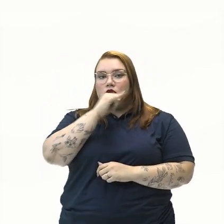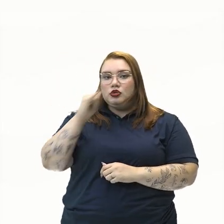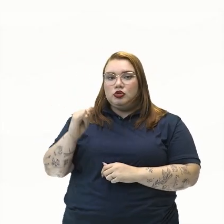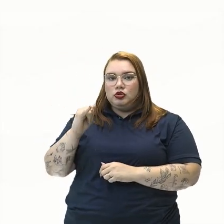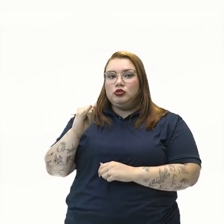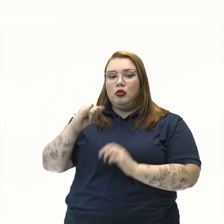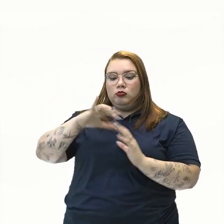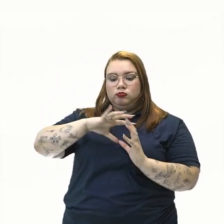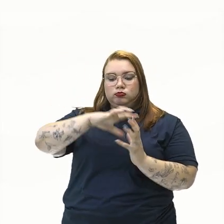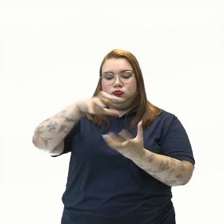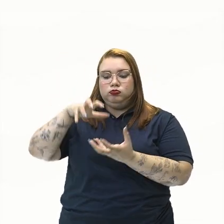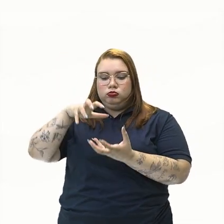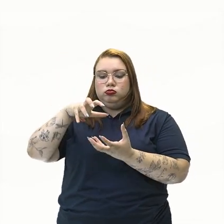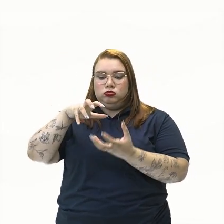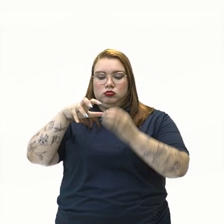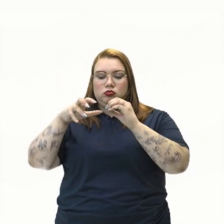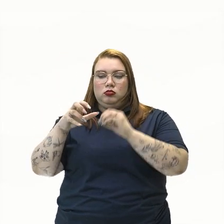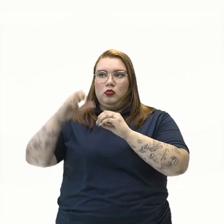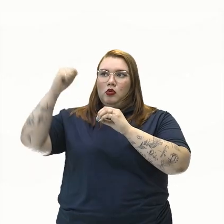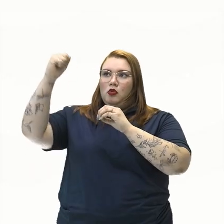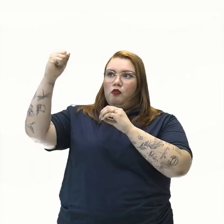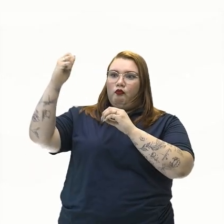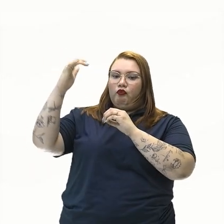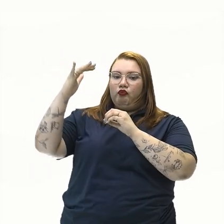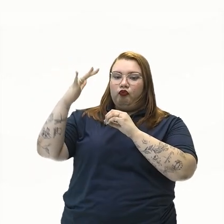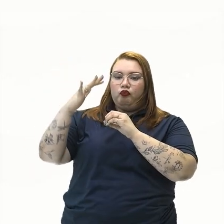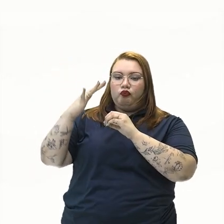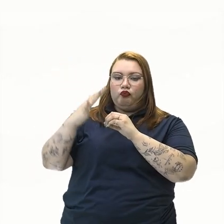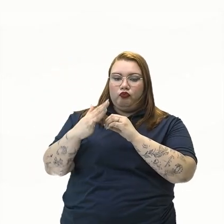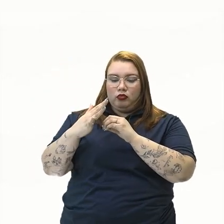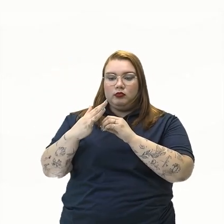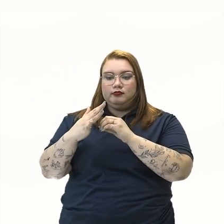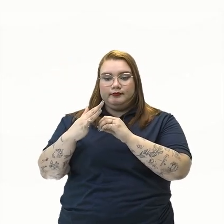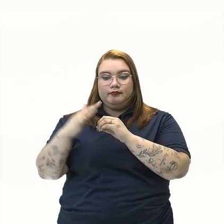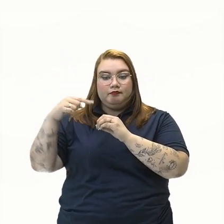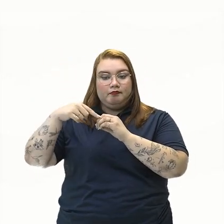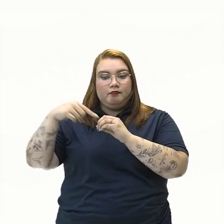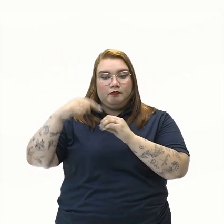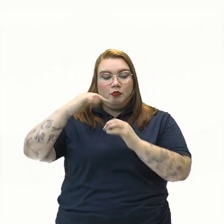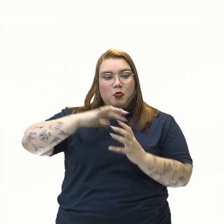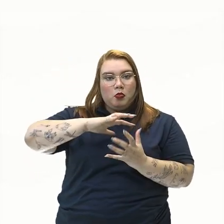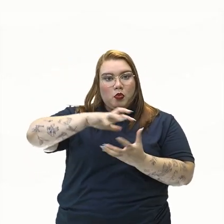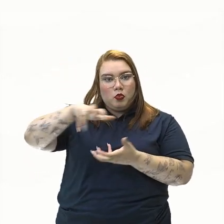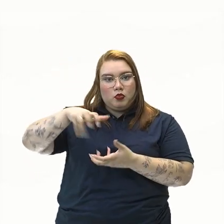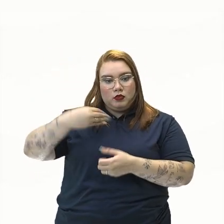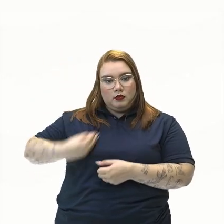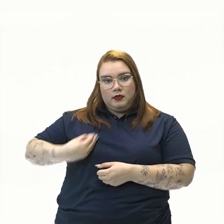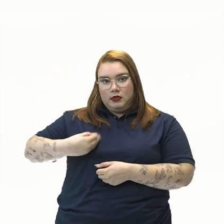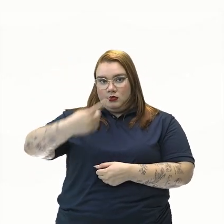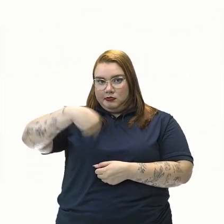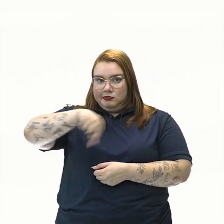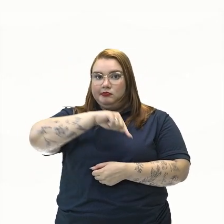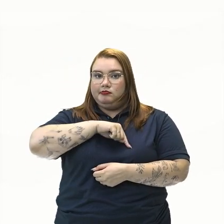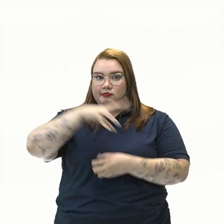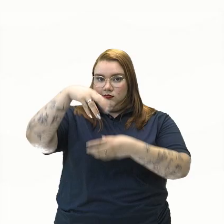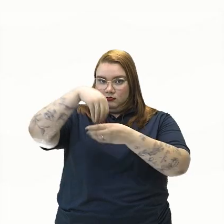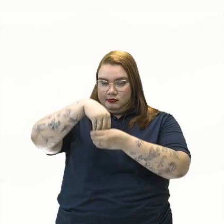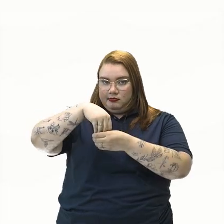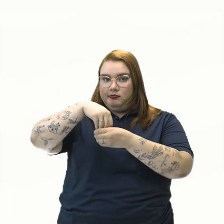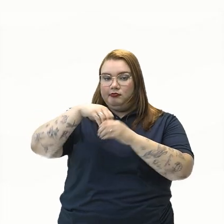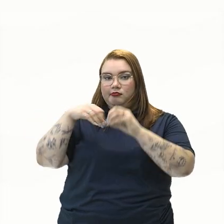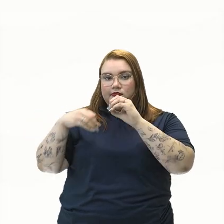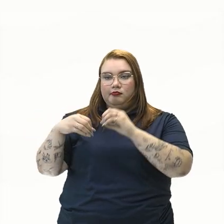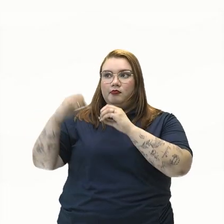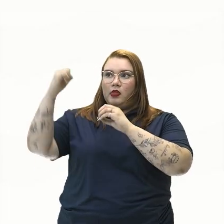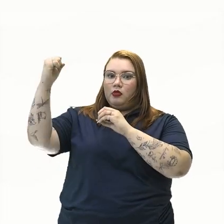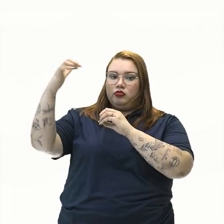A luminosidade. Aqui a gente tem a representação do planeta Terra, onde nós estamos. E aqui a